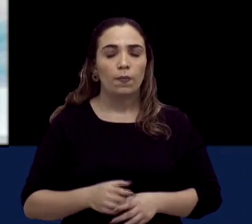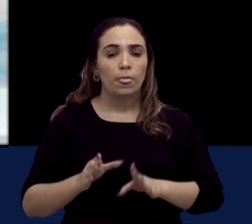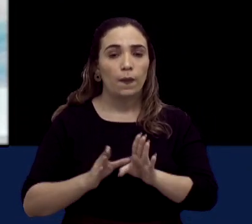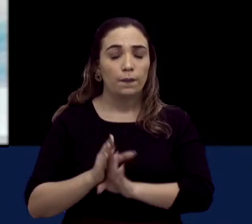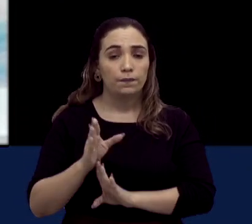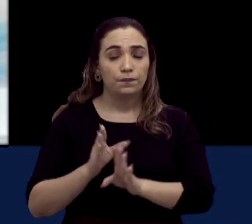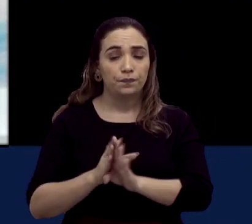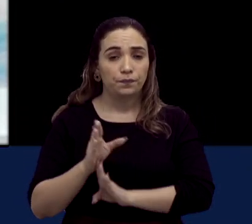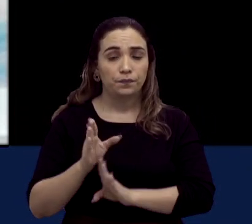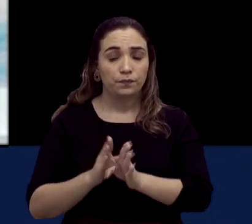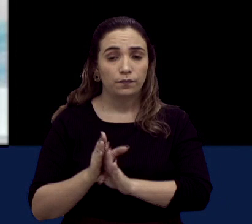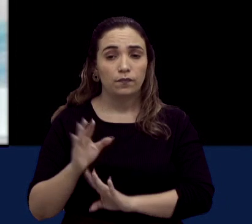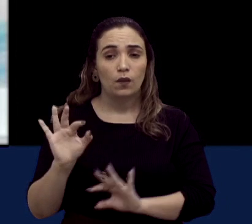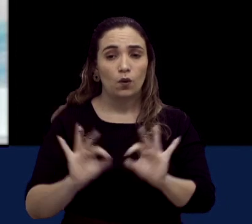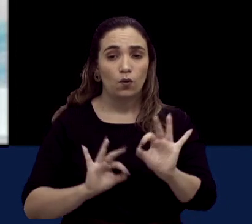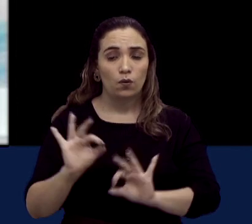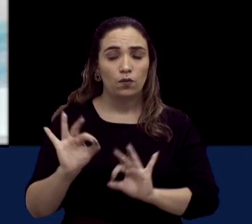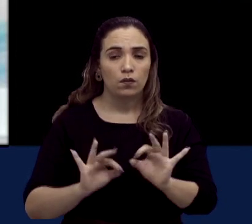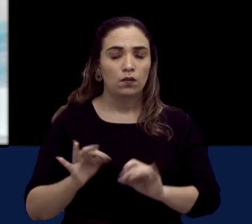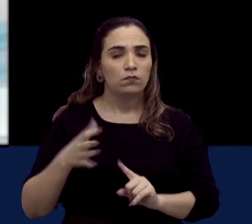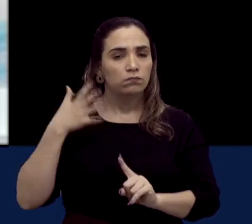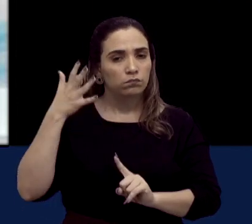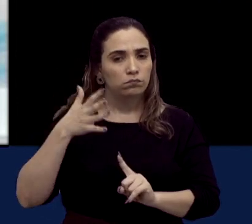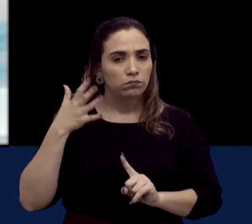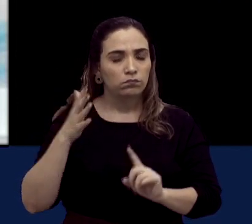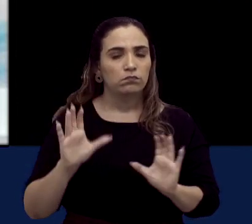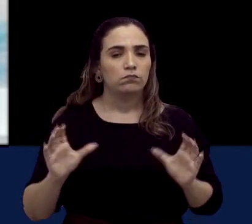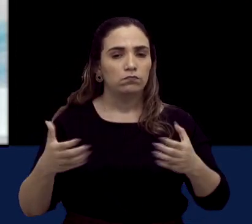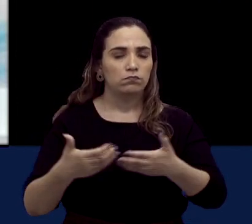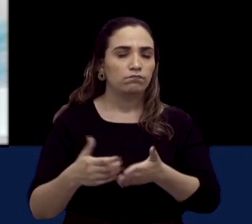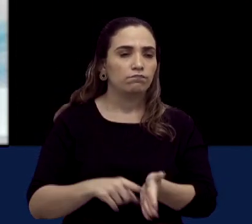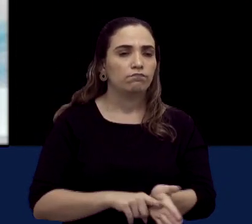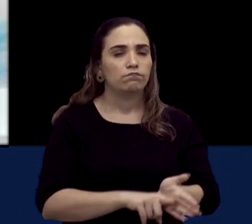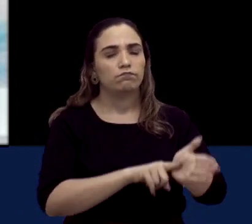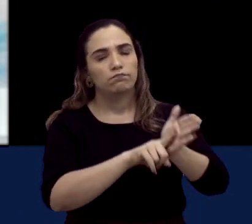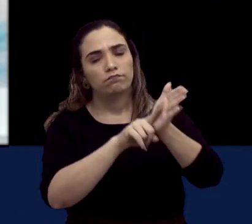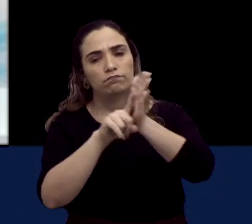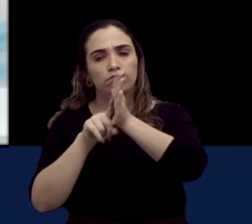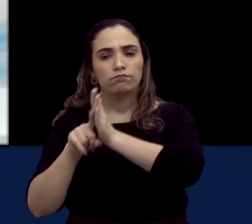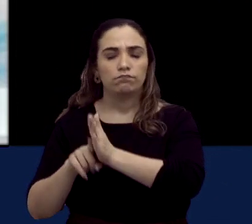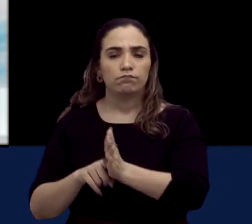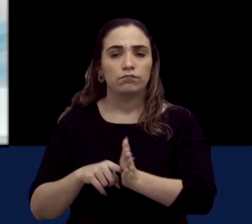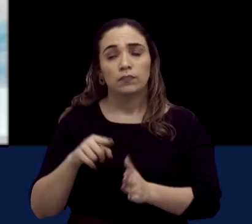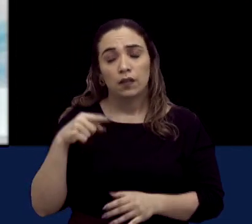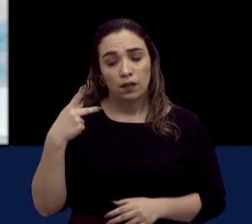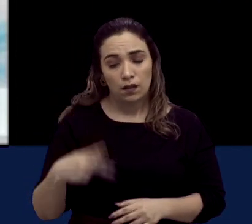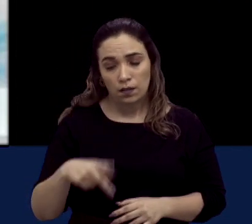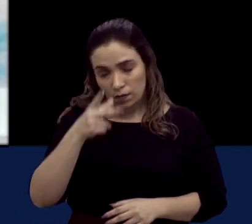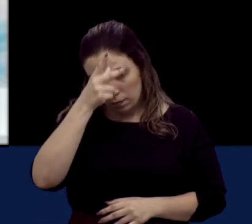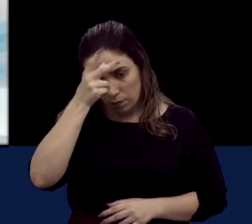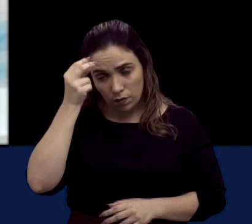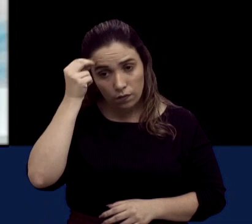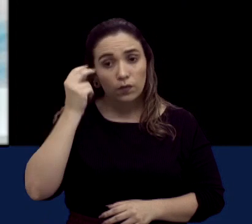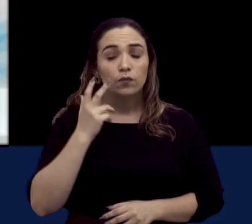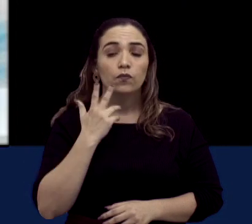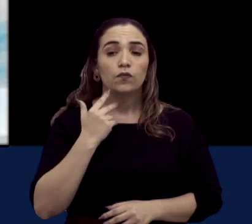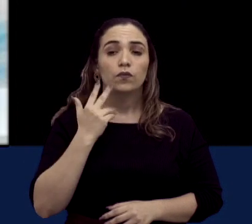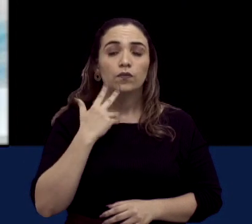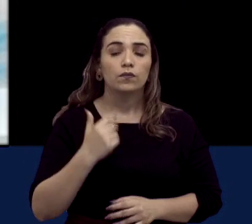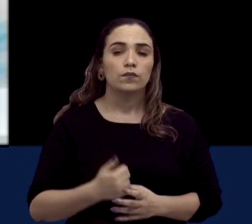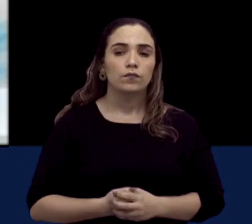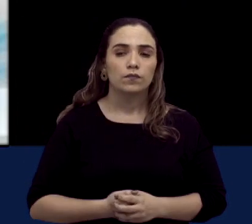assessoria, quando começou a fazer esse diagnóstico aqui na Prefeitura de Fortaleza,